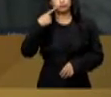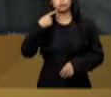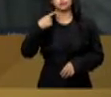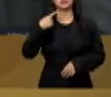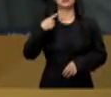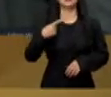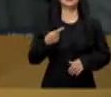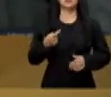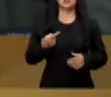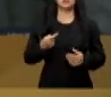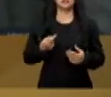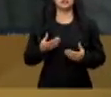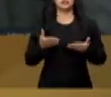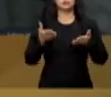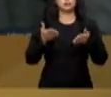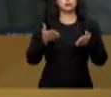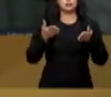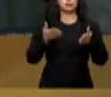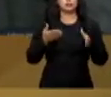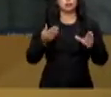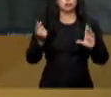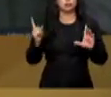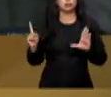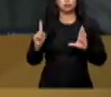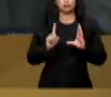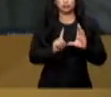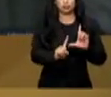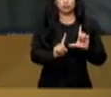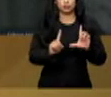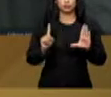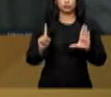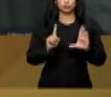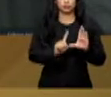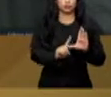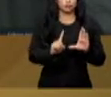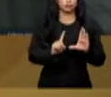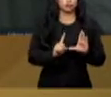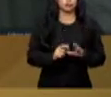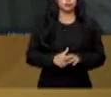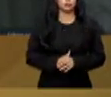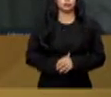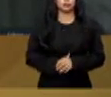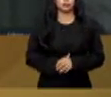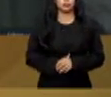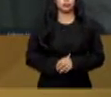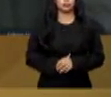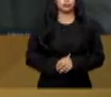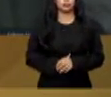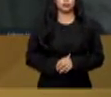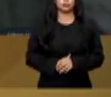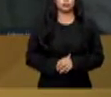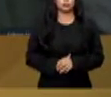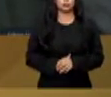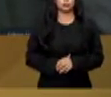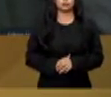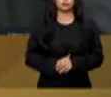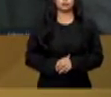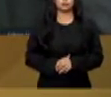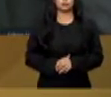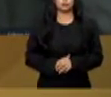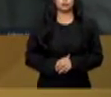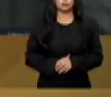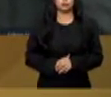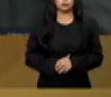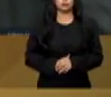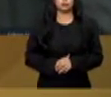advogados presentes nessa sessão virtual. Senhor presidente, me permito, ao